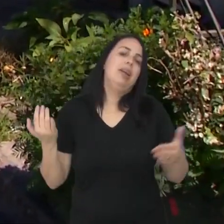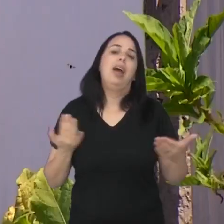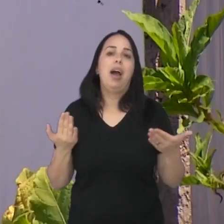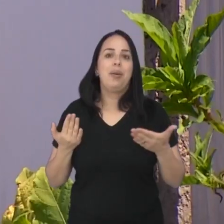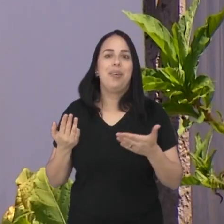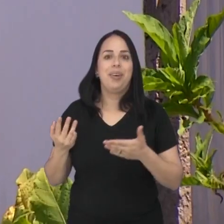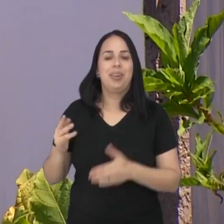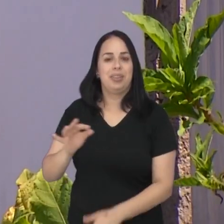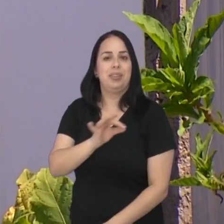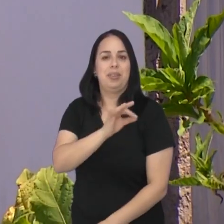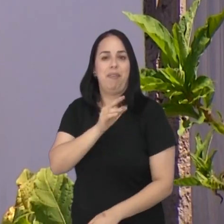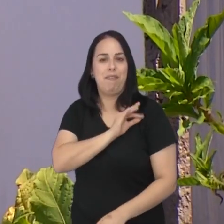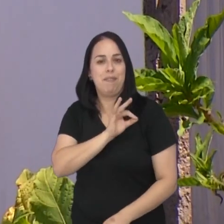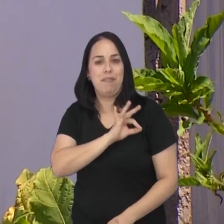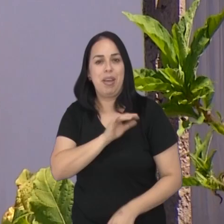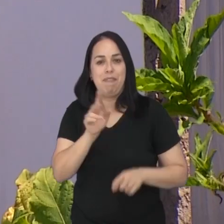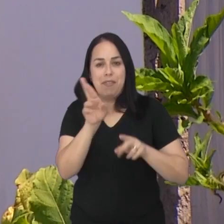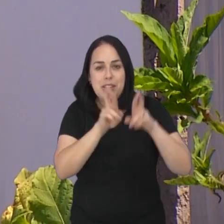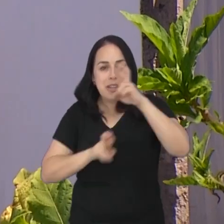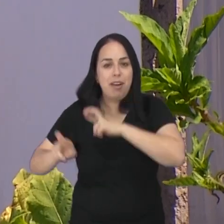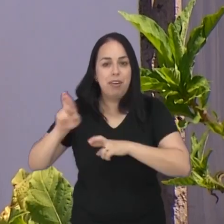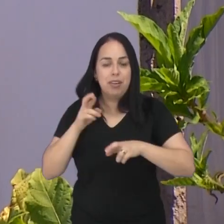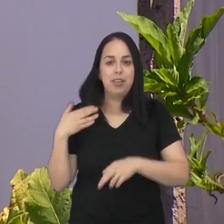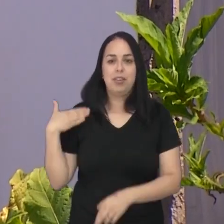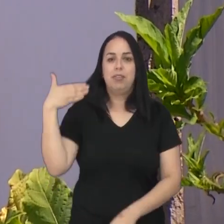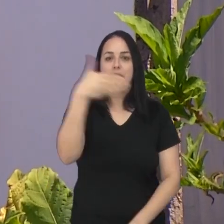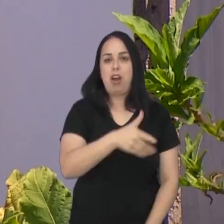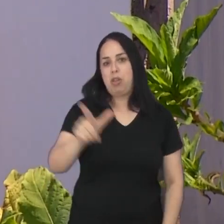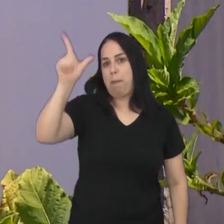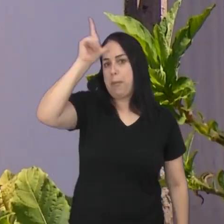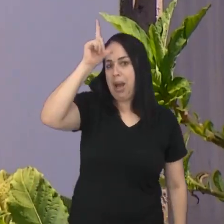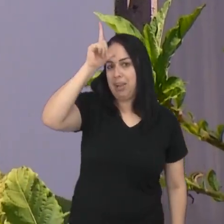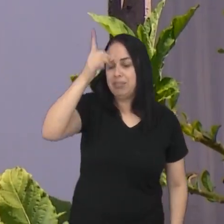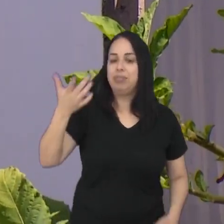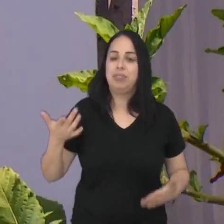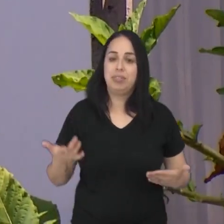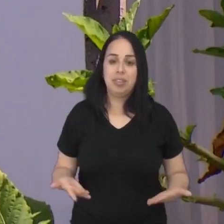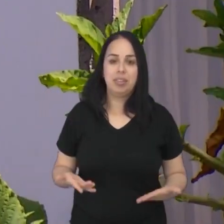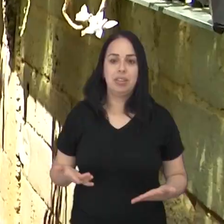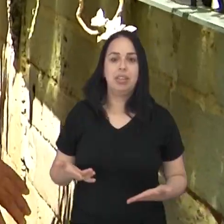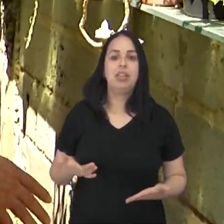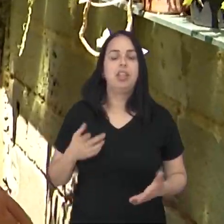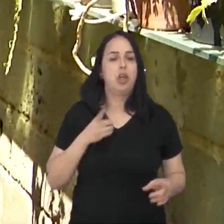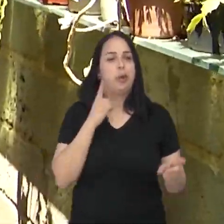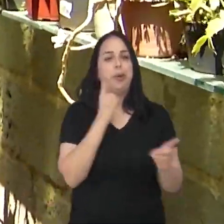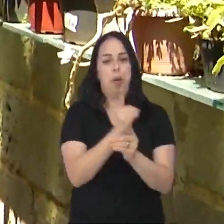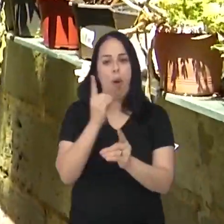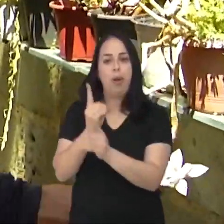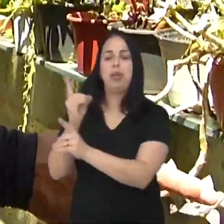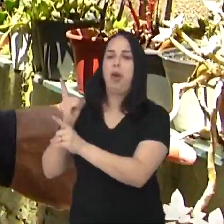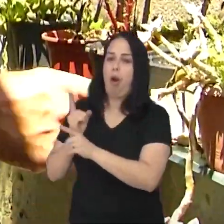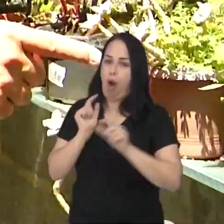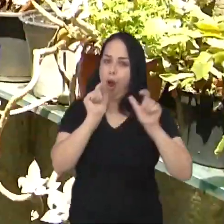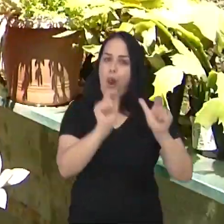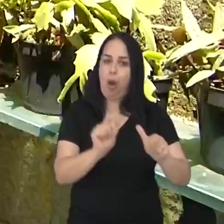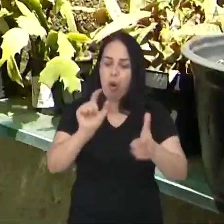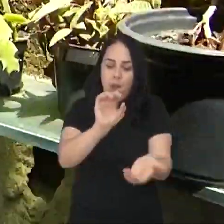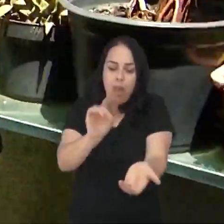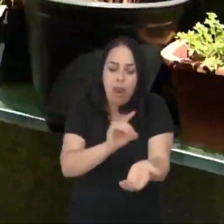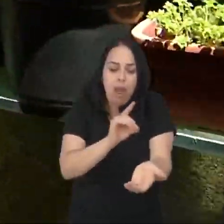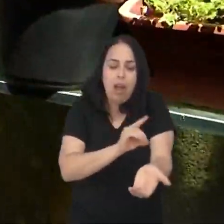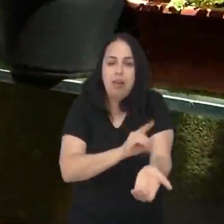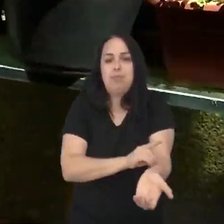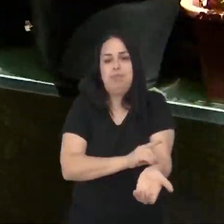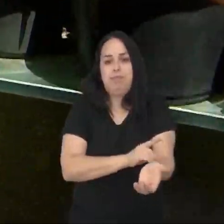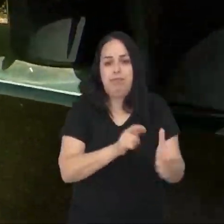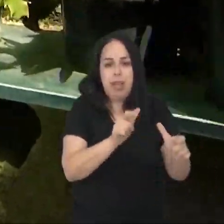importante. Dessa vez, os agentes de combate a endemias foram para o bairro Campo dos Alemães. E não demorou muito para encontrar